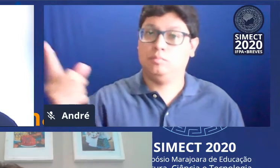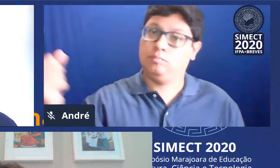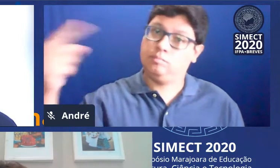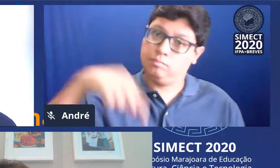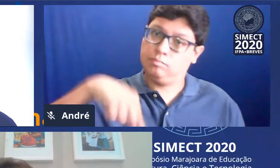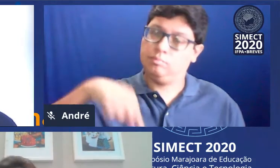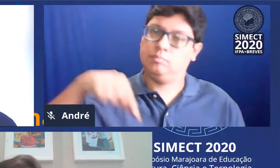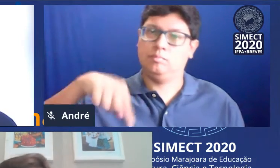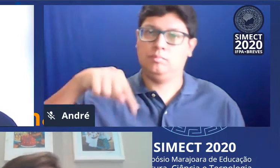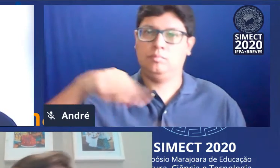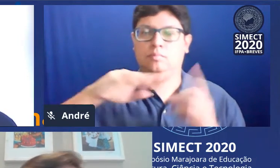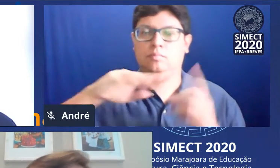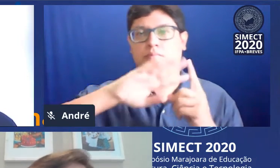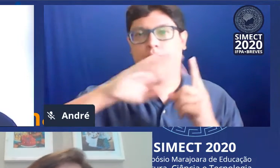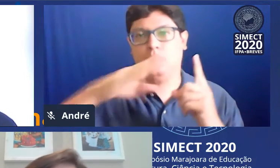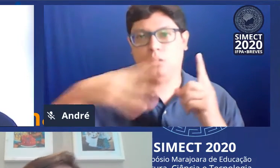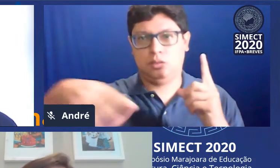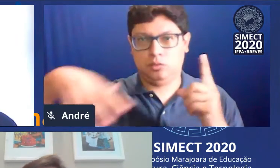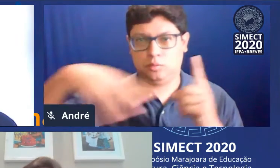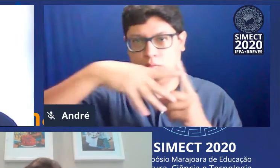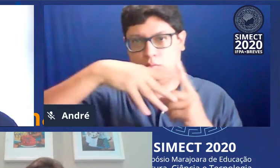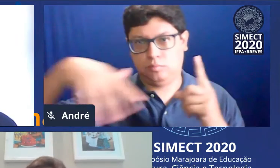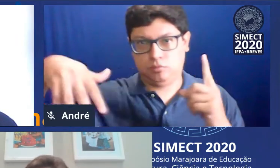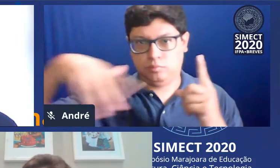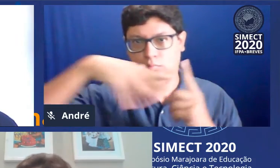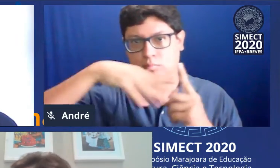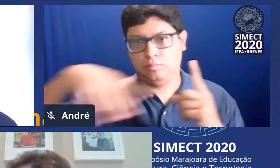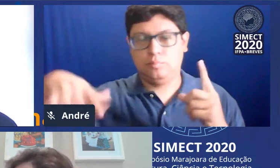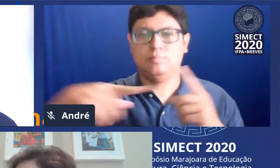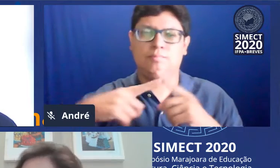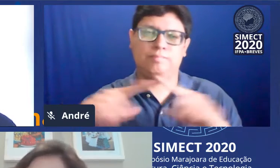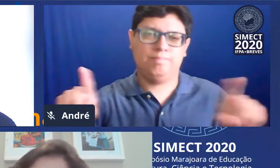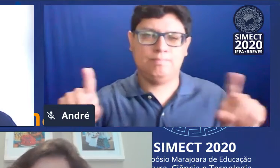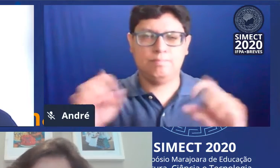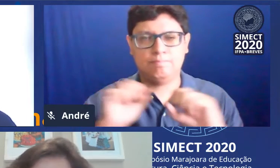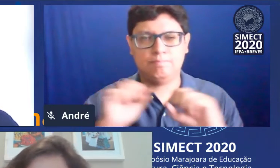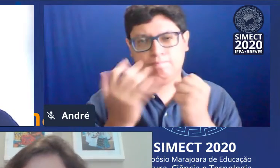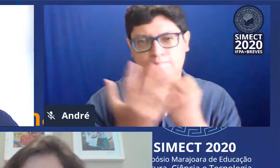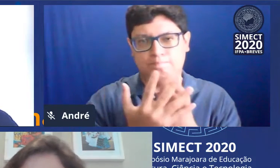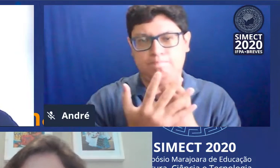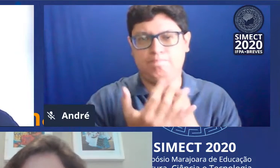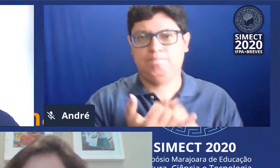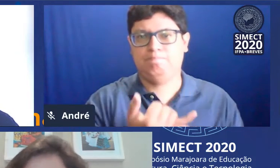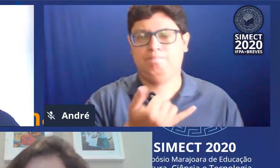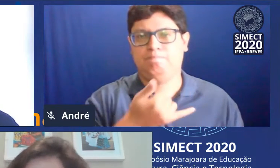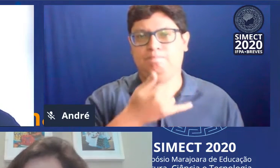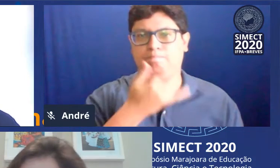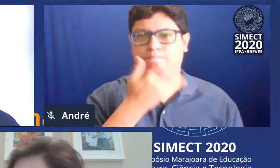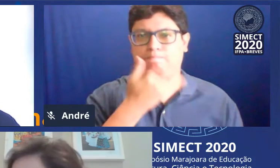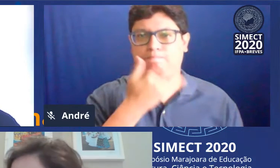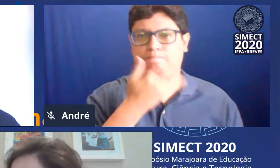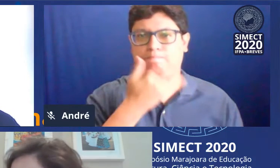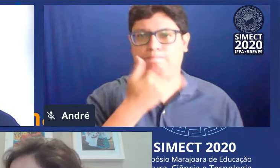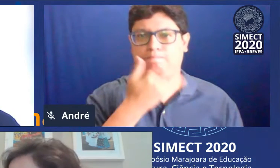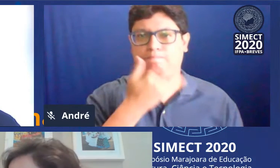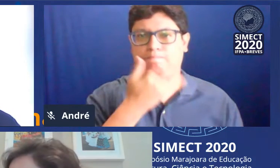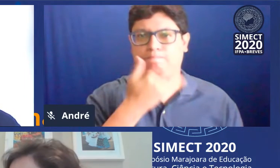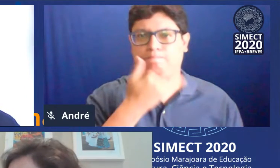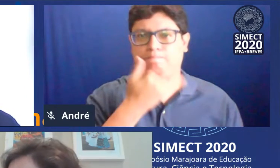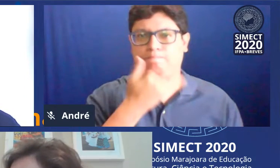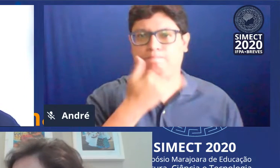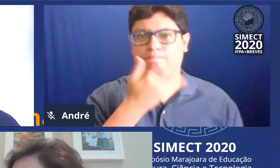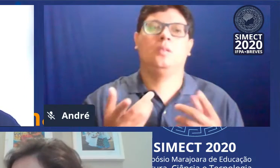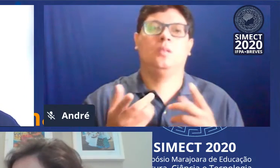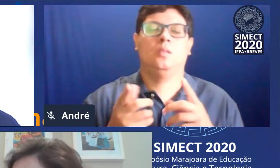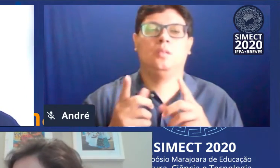pandemia. Mas outras oportunidades com certeza surgirão. Agradeço também aí a presença, né, dos demais